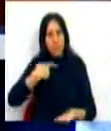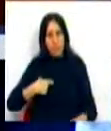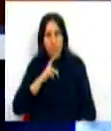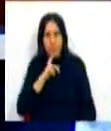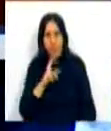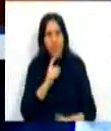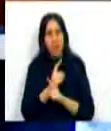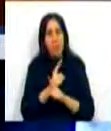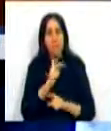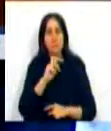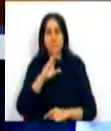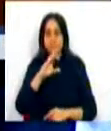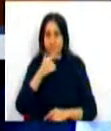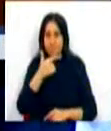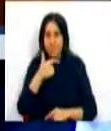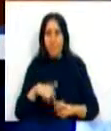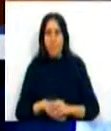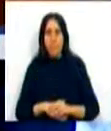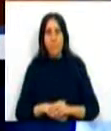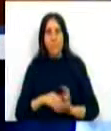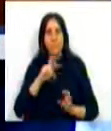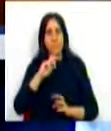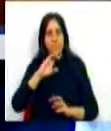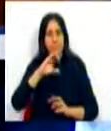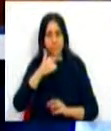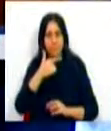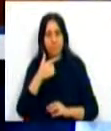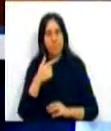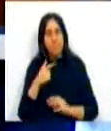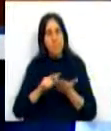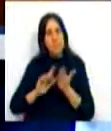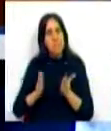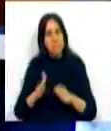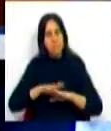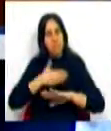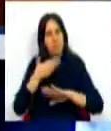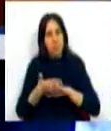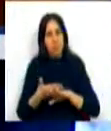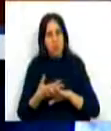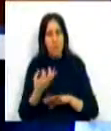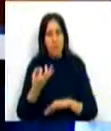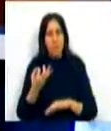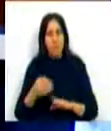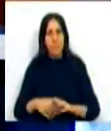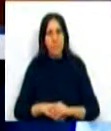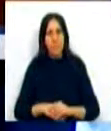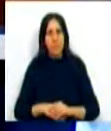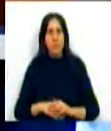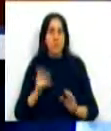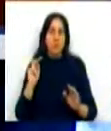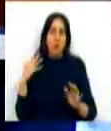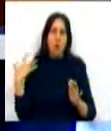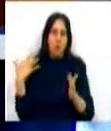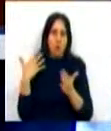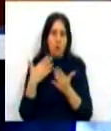a autoridade para as condições de trabalho. A autoridade para as condições de trabalho necessita ser reforçada. Há vários anos